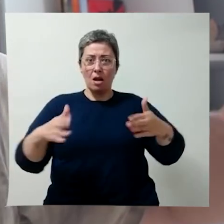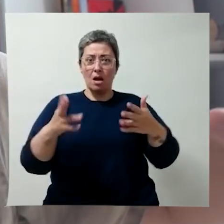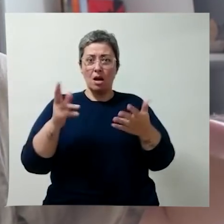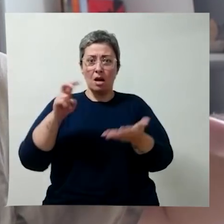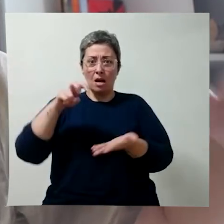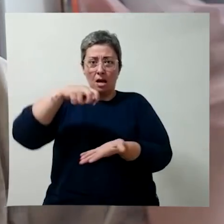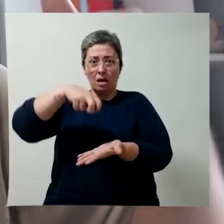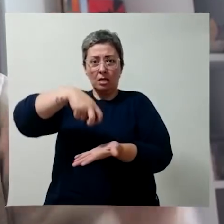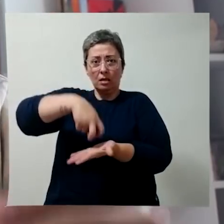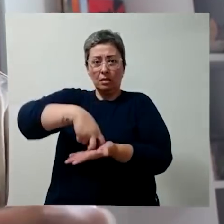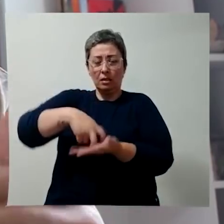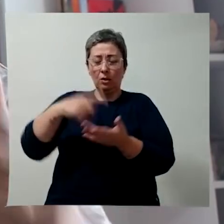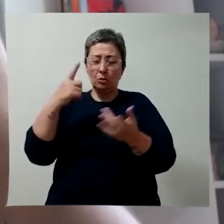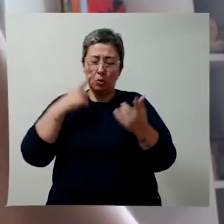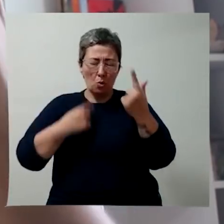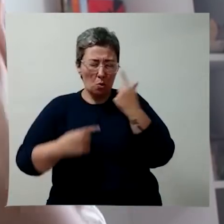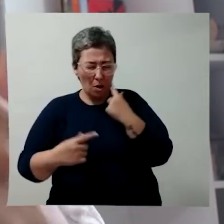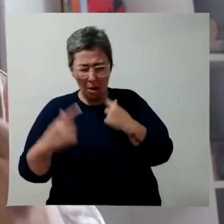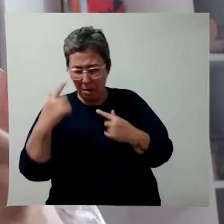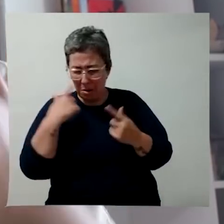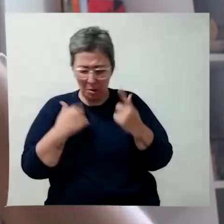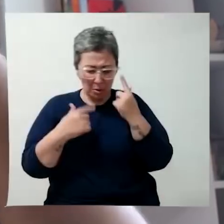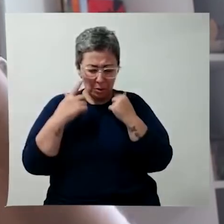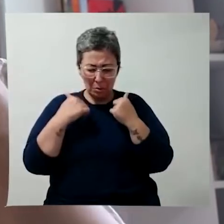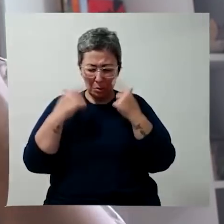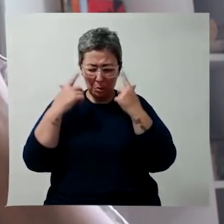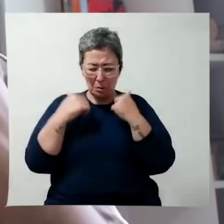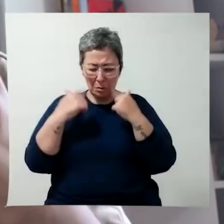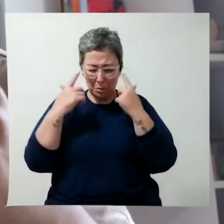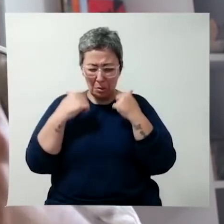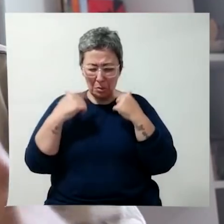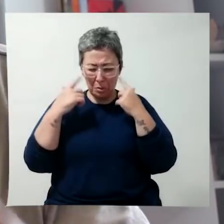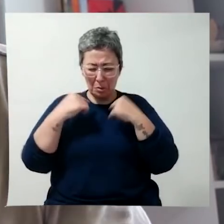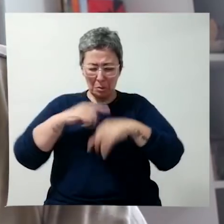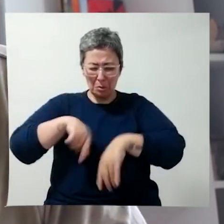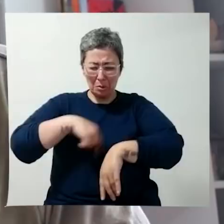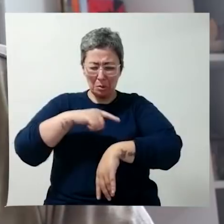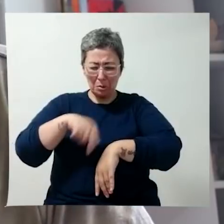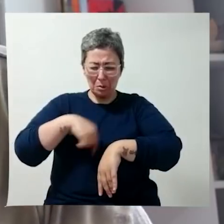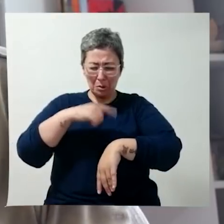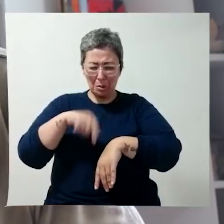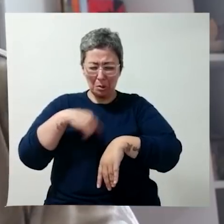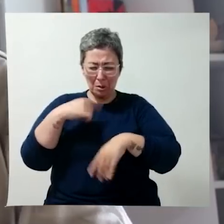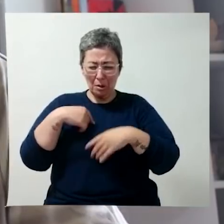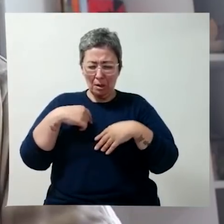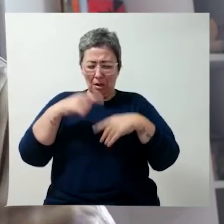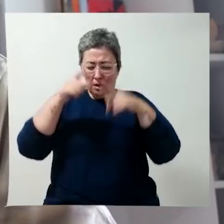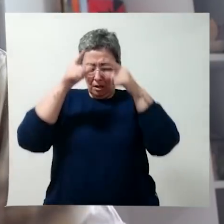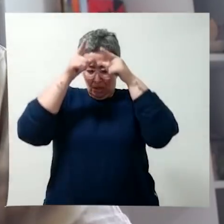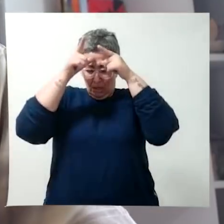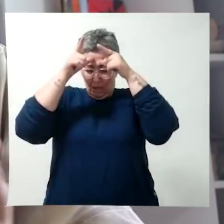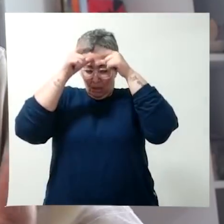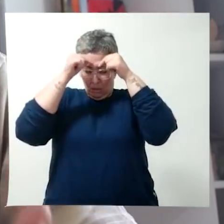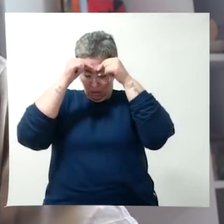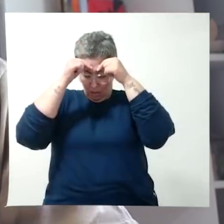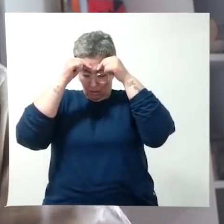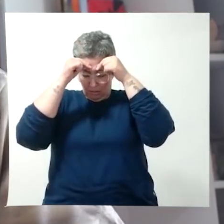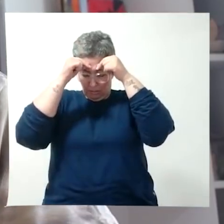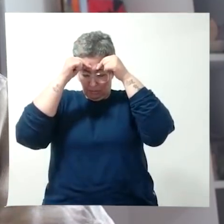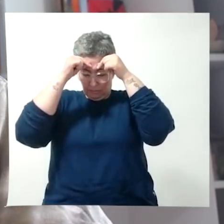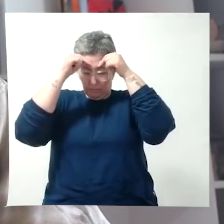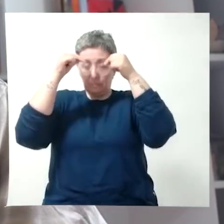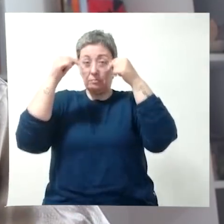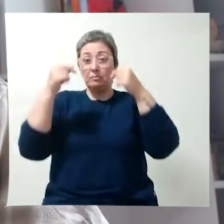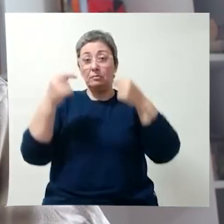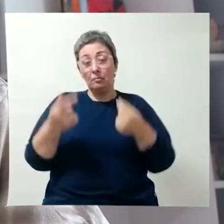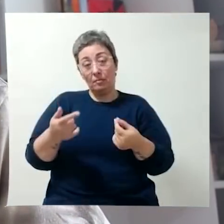grande rio, ela se ajoelhou e começou a chorar. Chorou, chorou, chorou por muito tempo, até que quando ela já estava